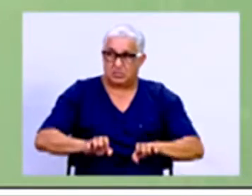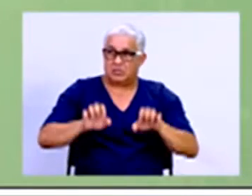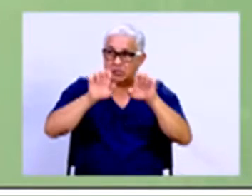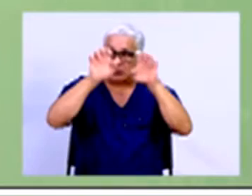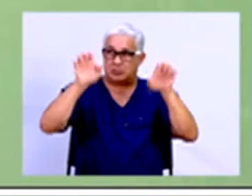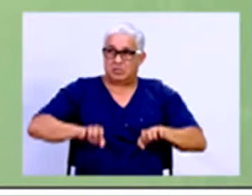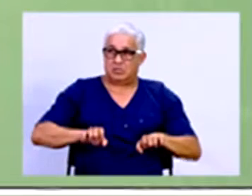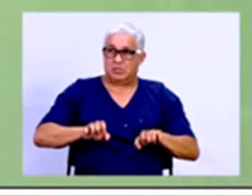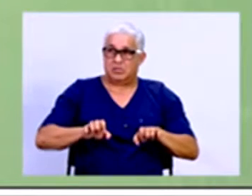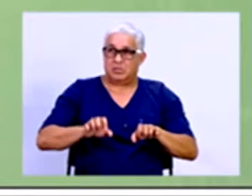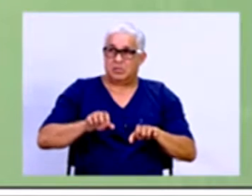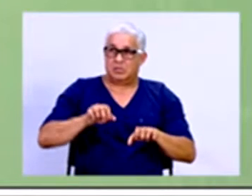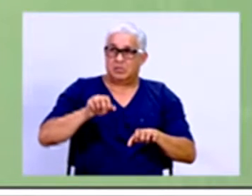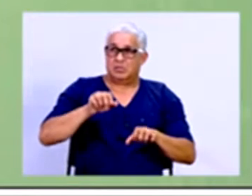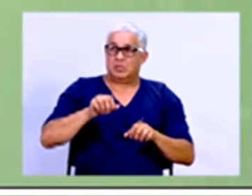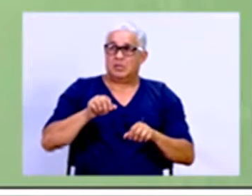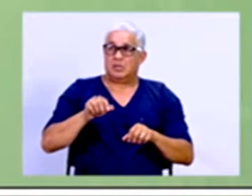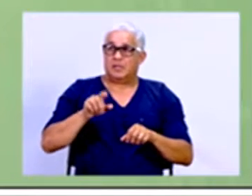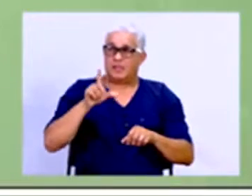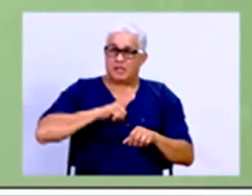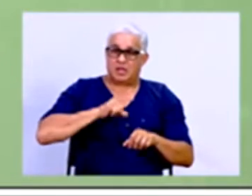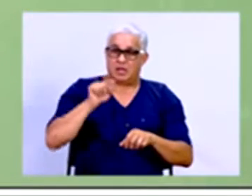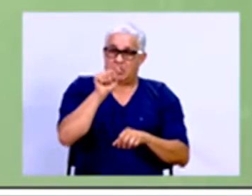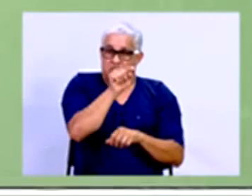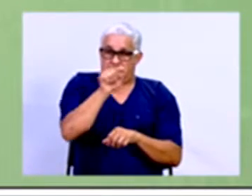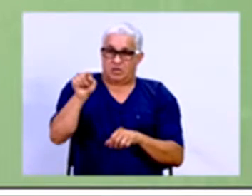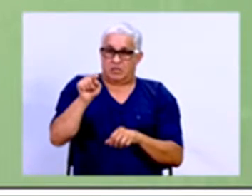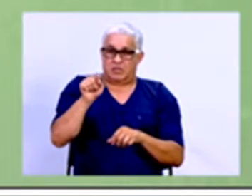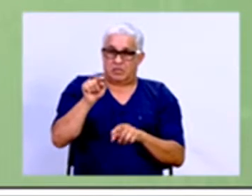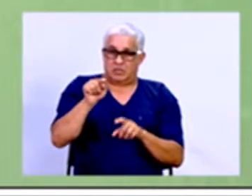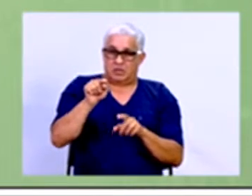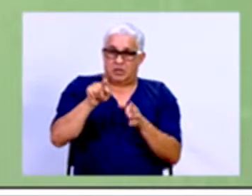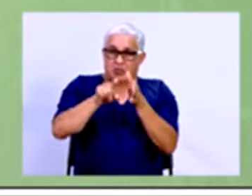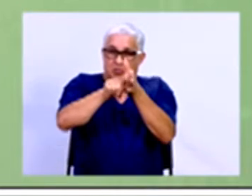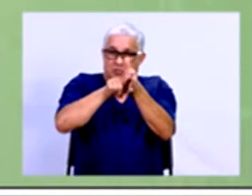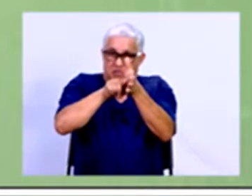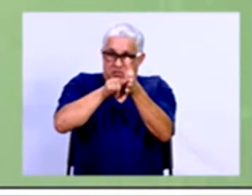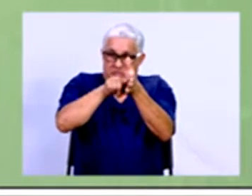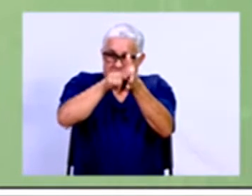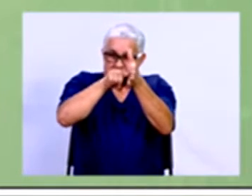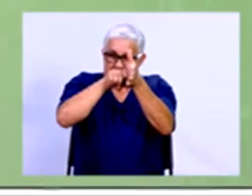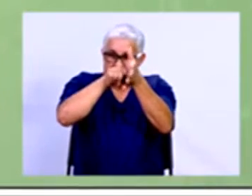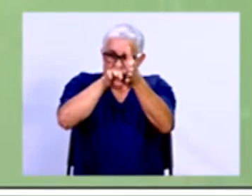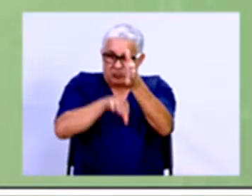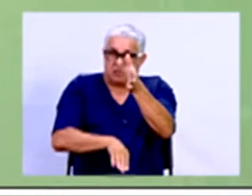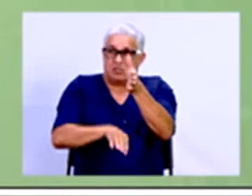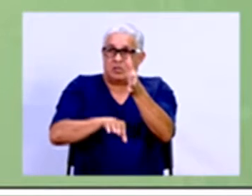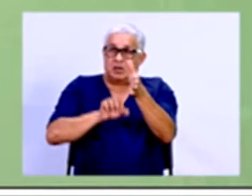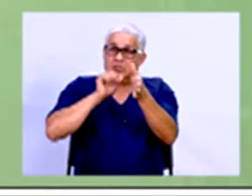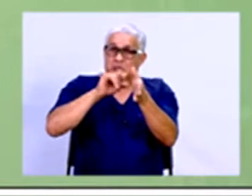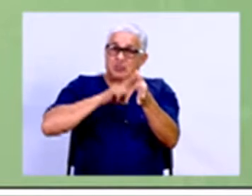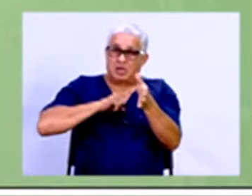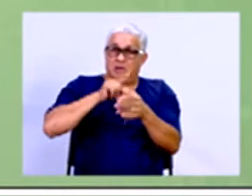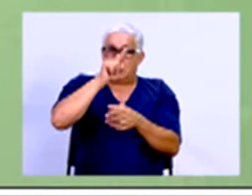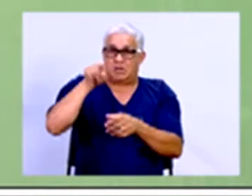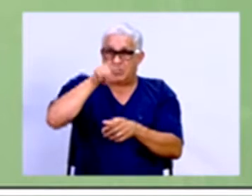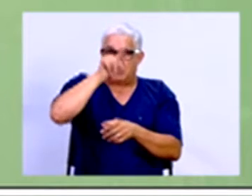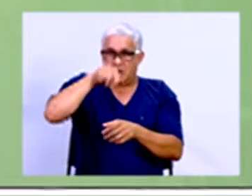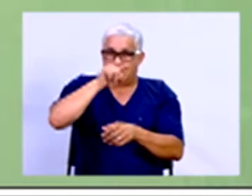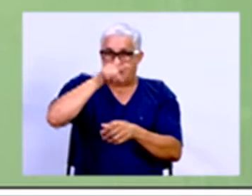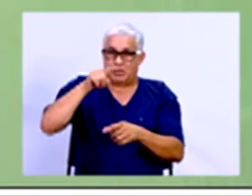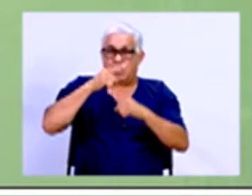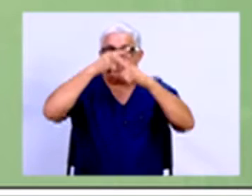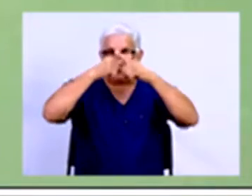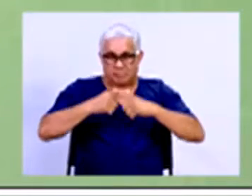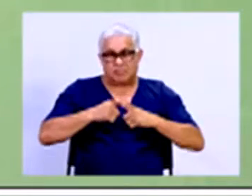sinal, um hífen, né, ele vai subtrair os valores. Caso seja um asterisco, vai multiplicar, enfim. Né?